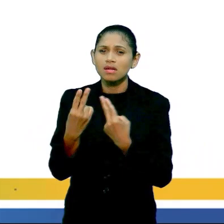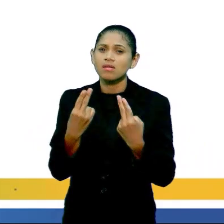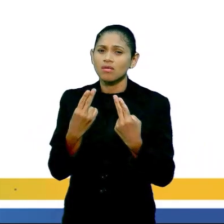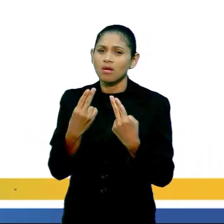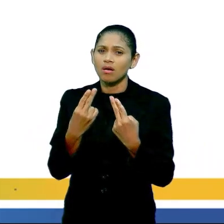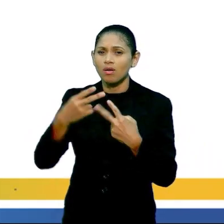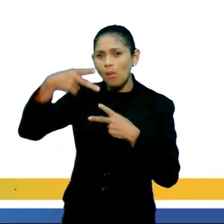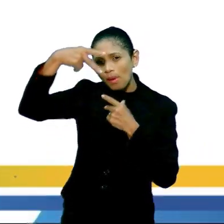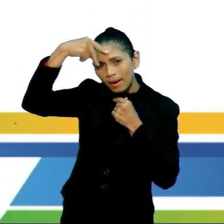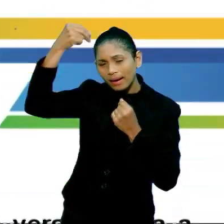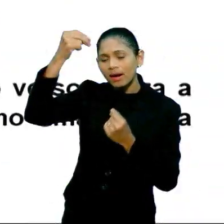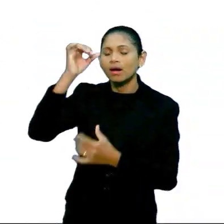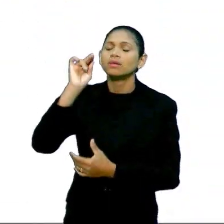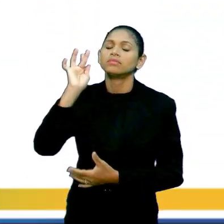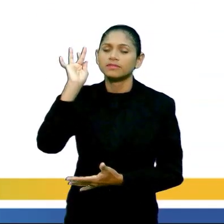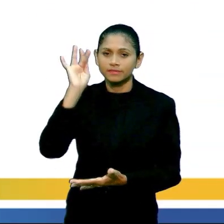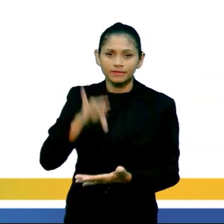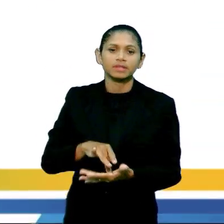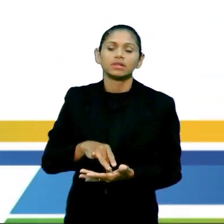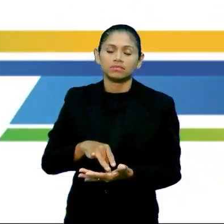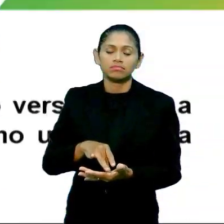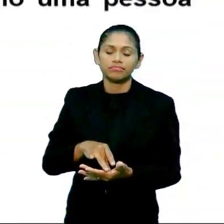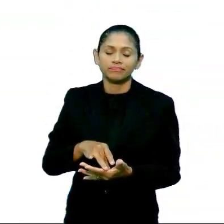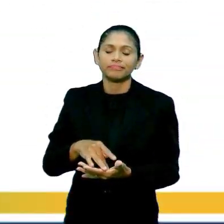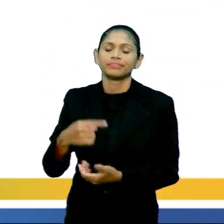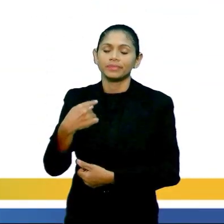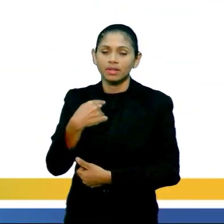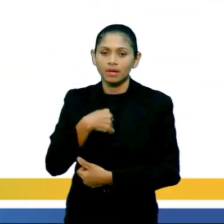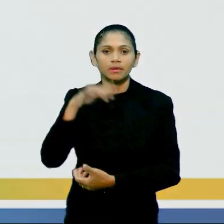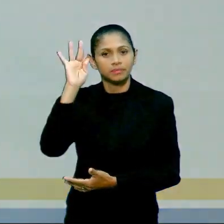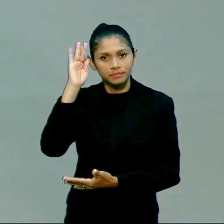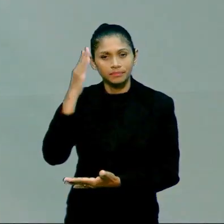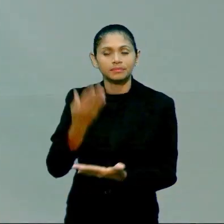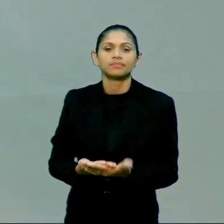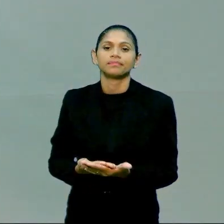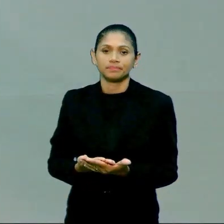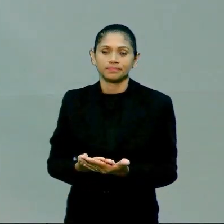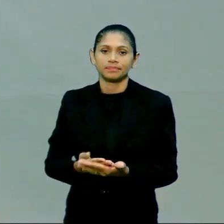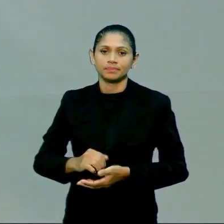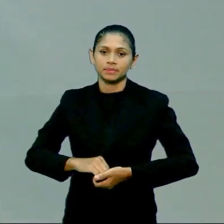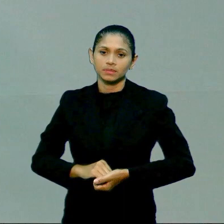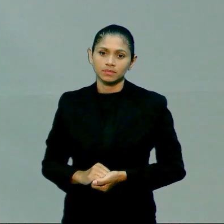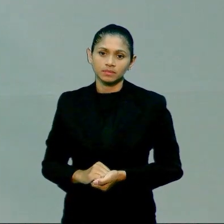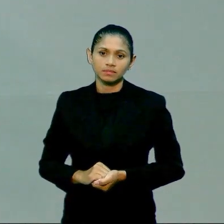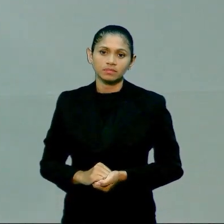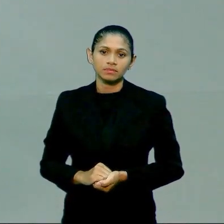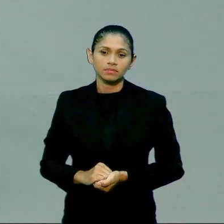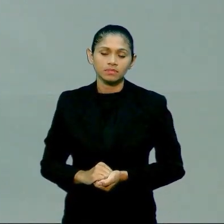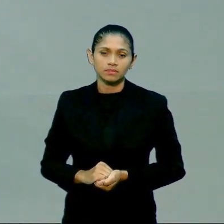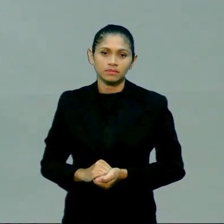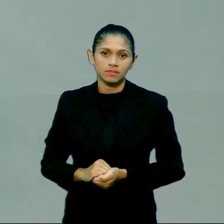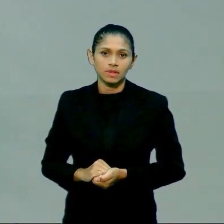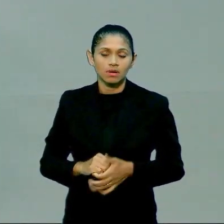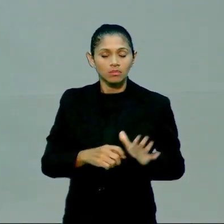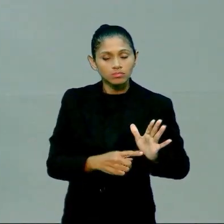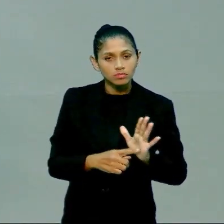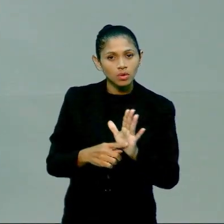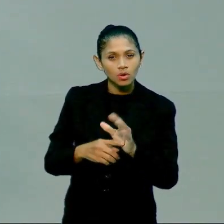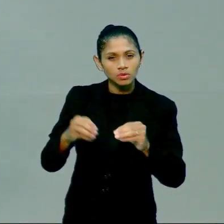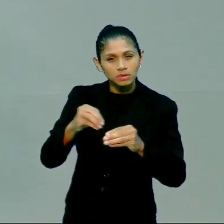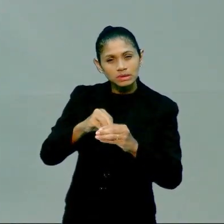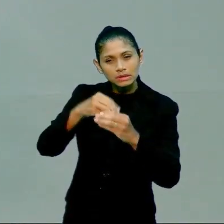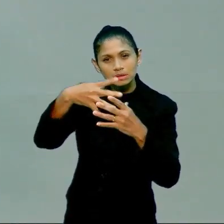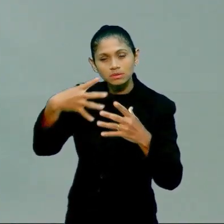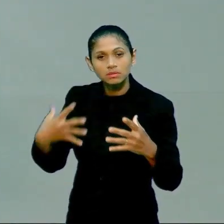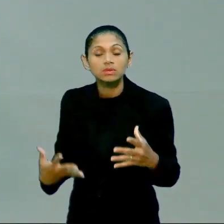Então, galera, ele vai dando características aí, né, de uma cabra, da rotina de uma cabra, e ele se